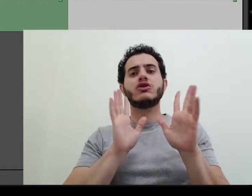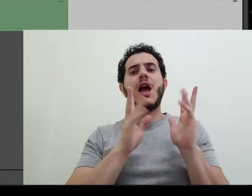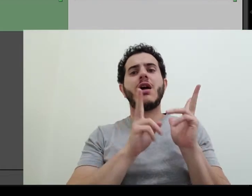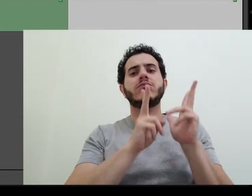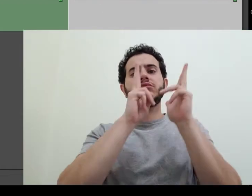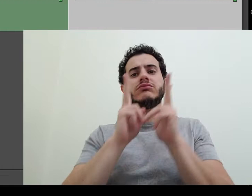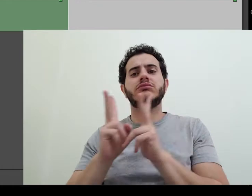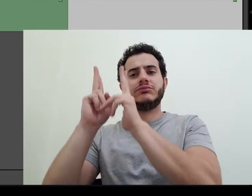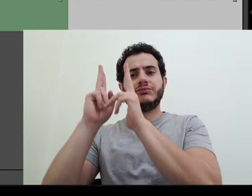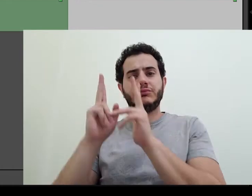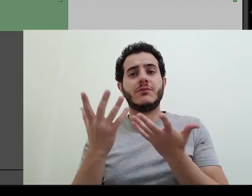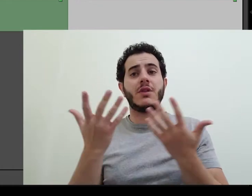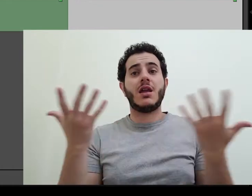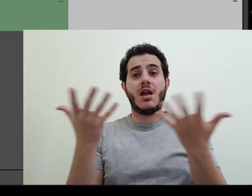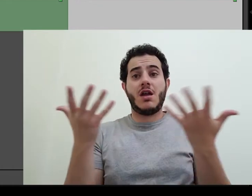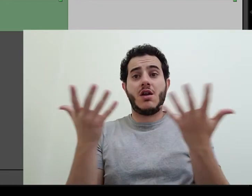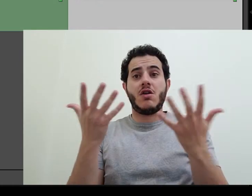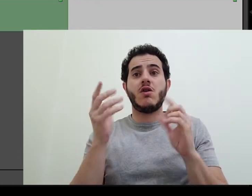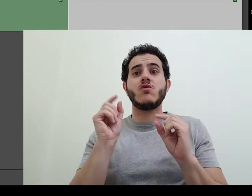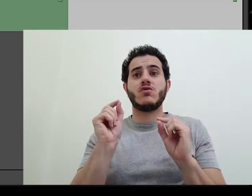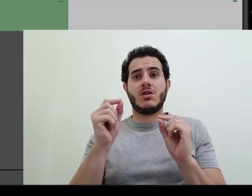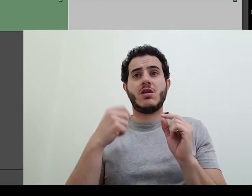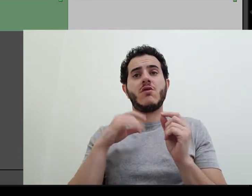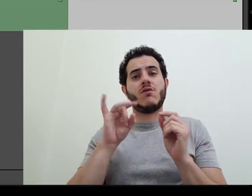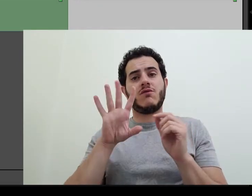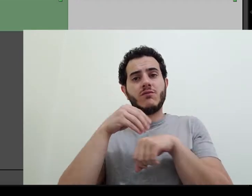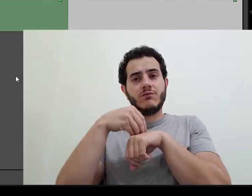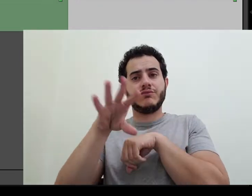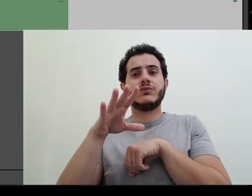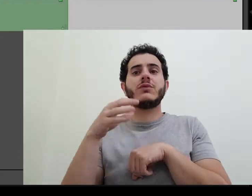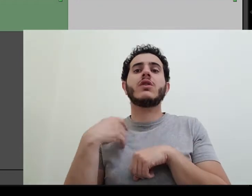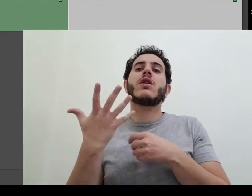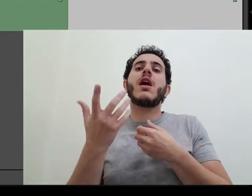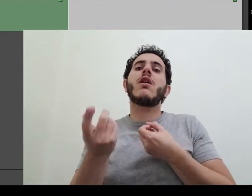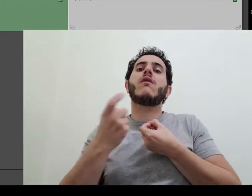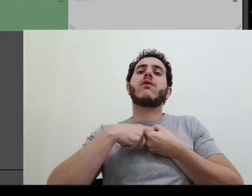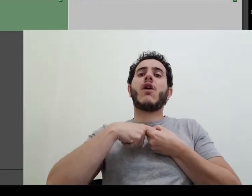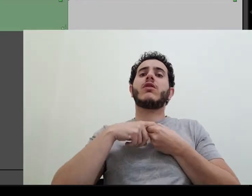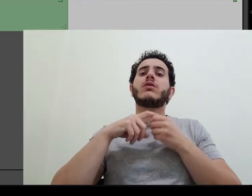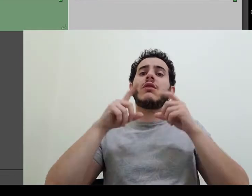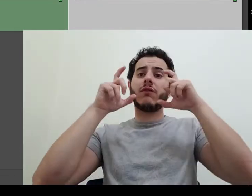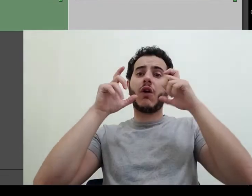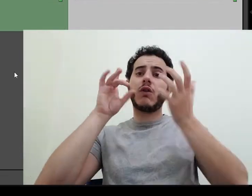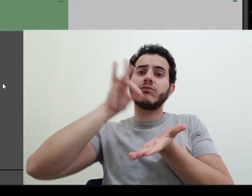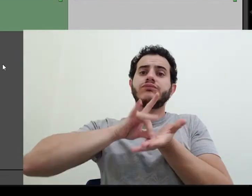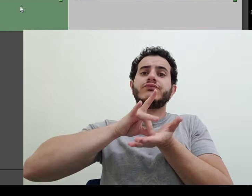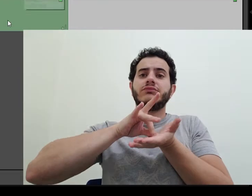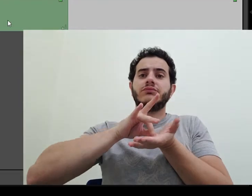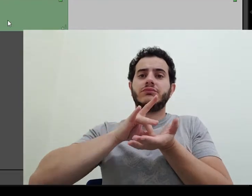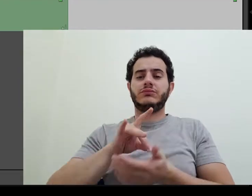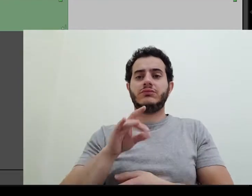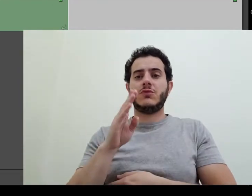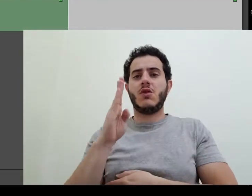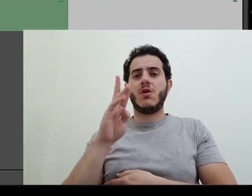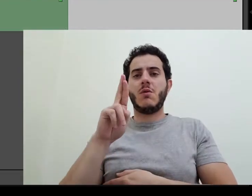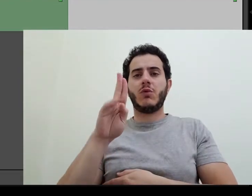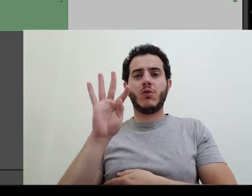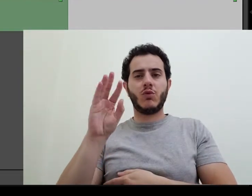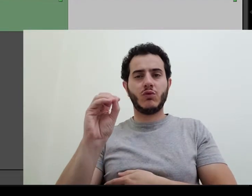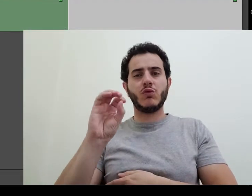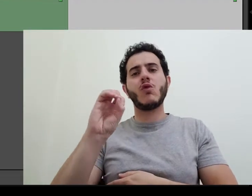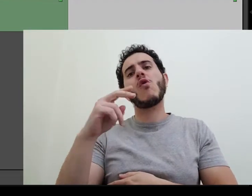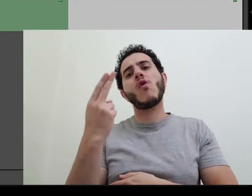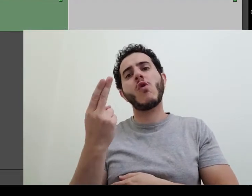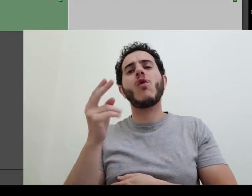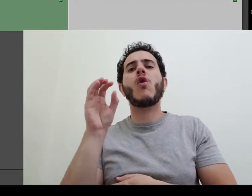Então primeira coisa que eu vou fazer com eles? Eu vou restaurar eles para o tratamento original, tá? Então eu vou